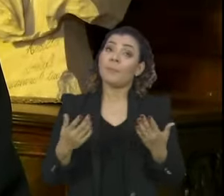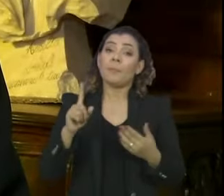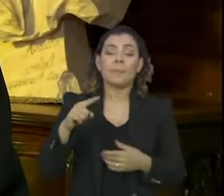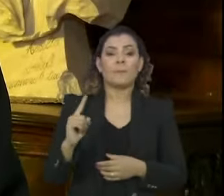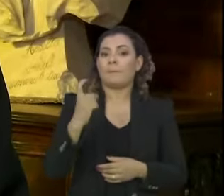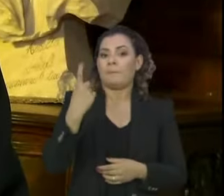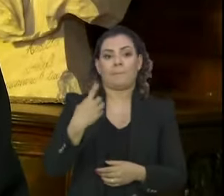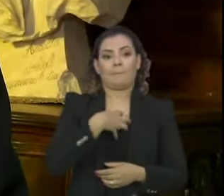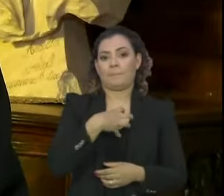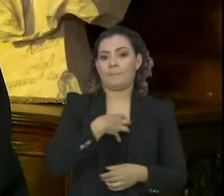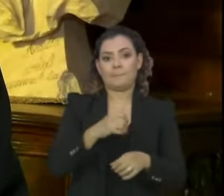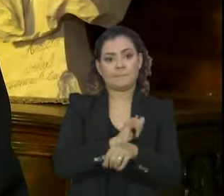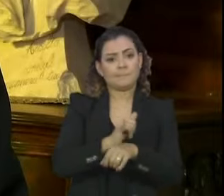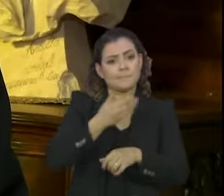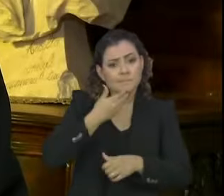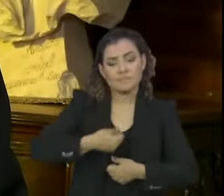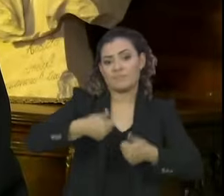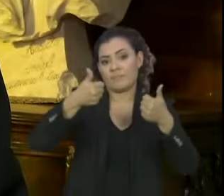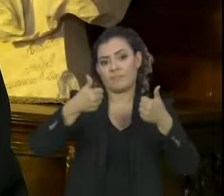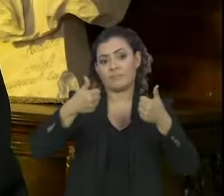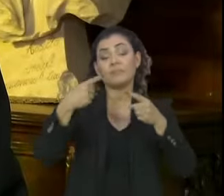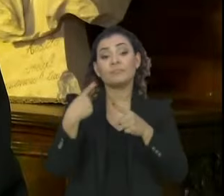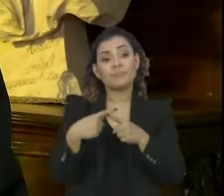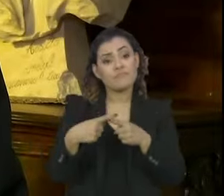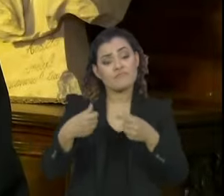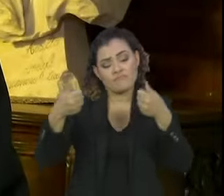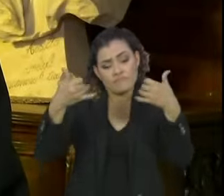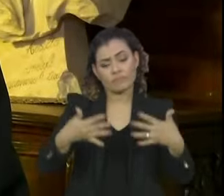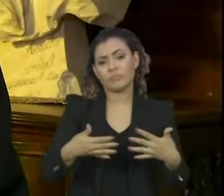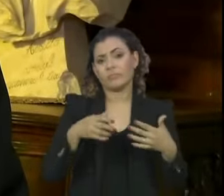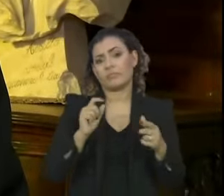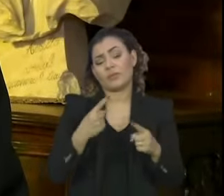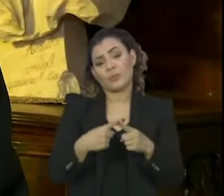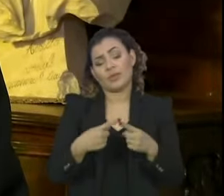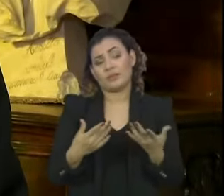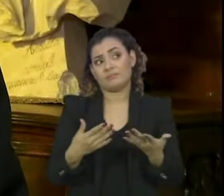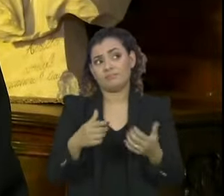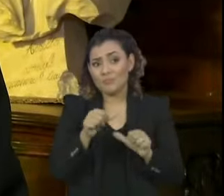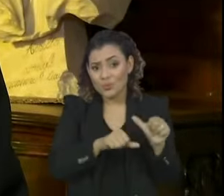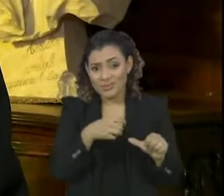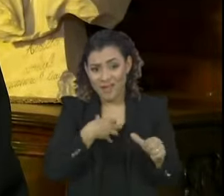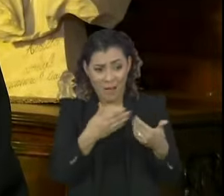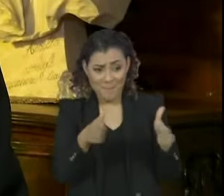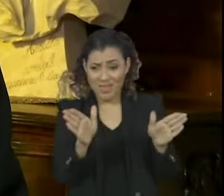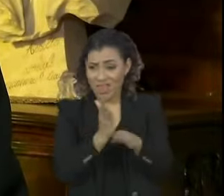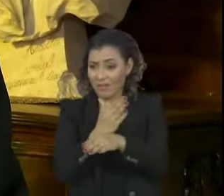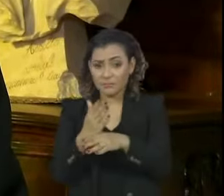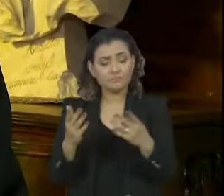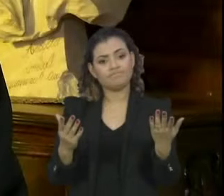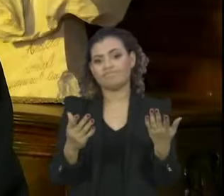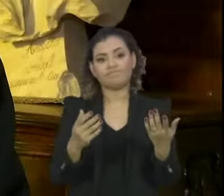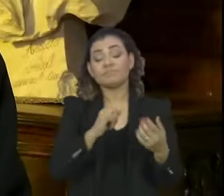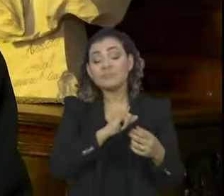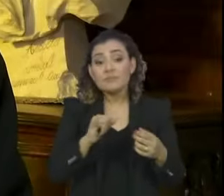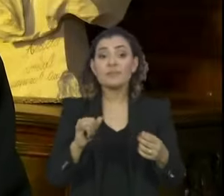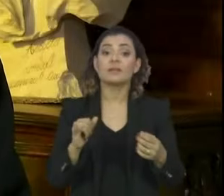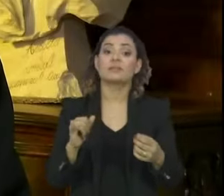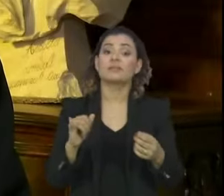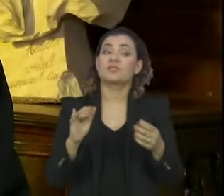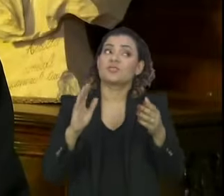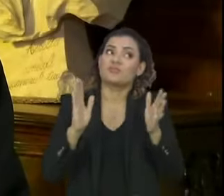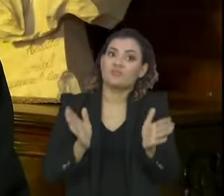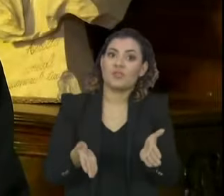mais indicada é só se justificaria mudar essa posição se tivesse havido